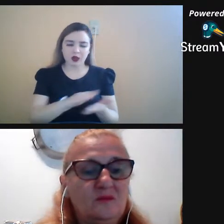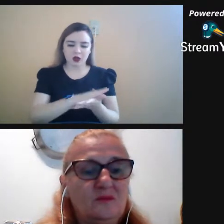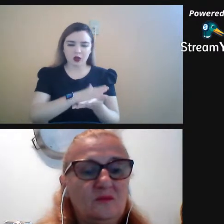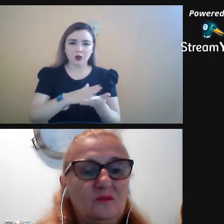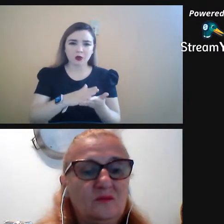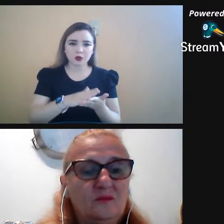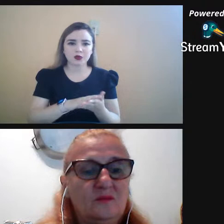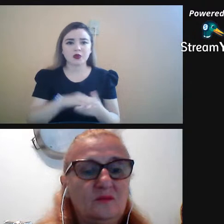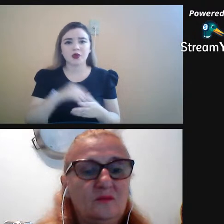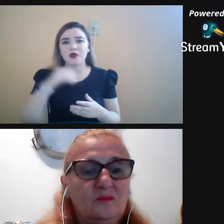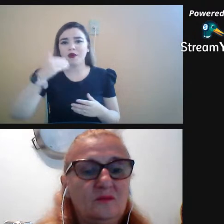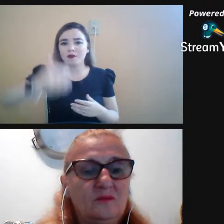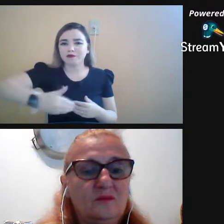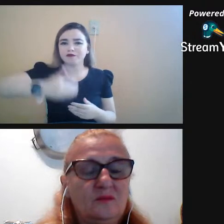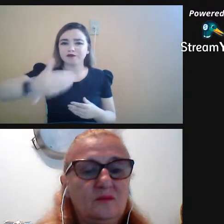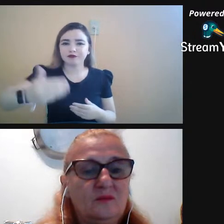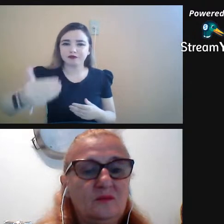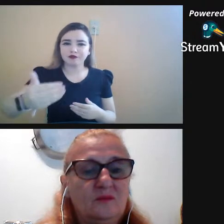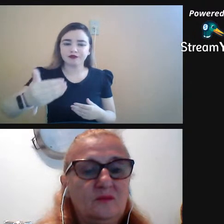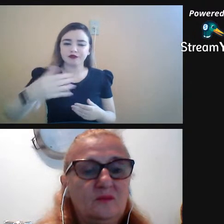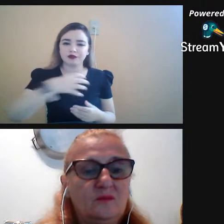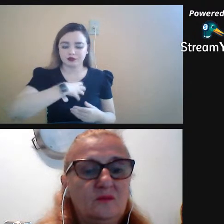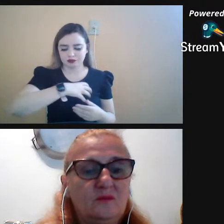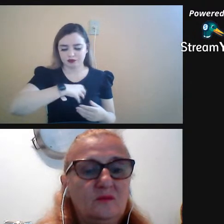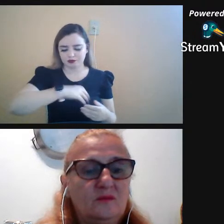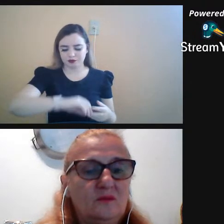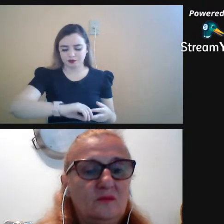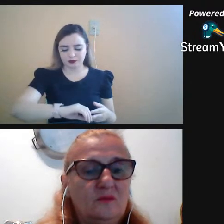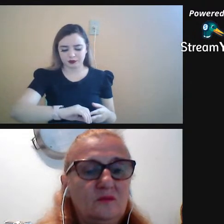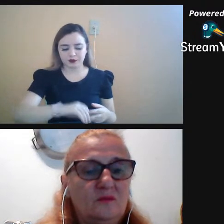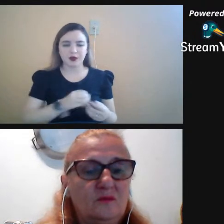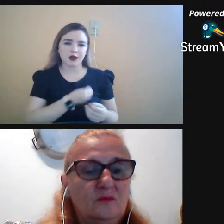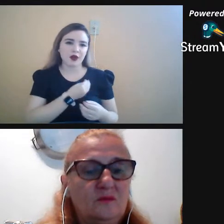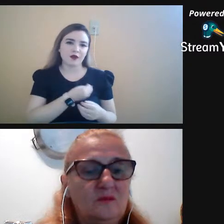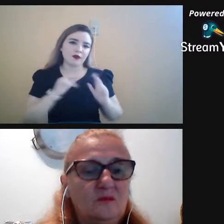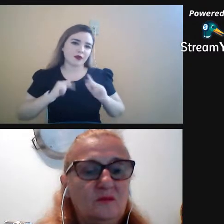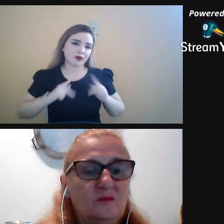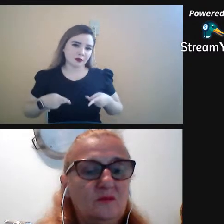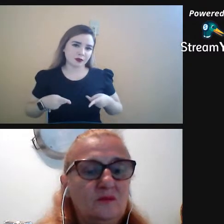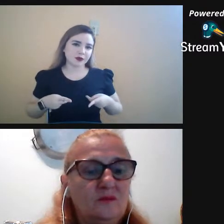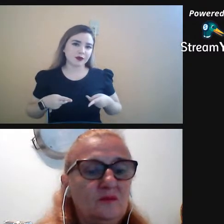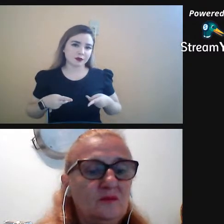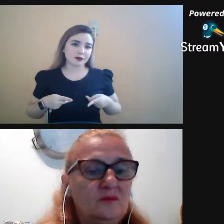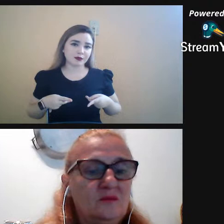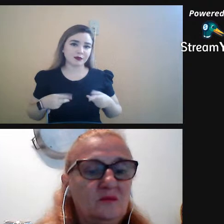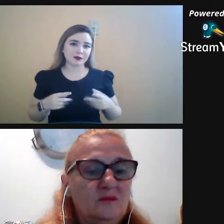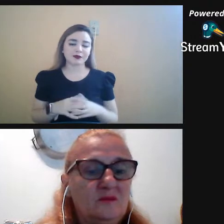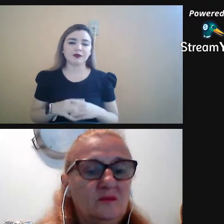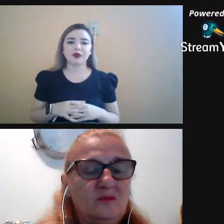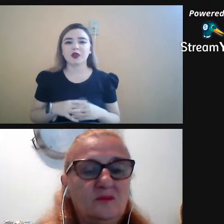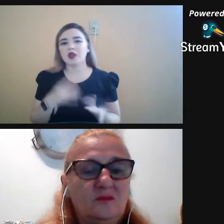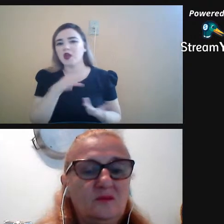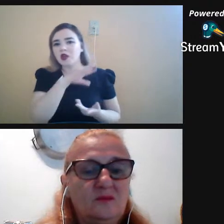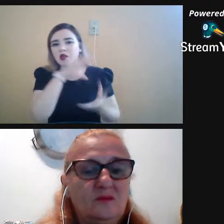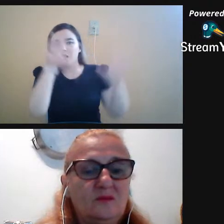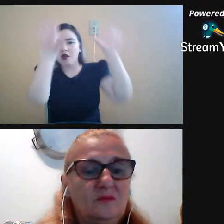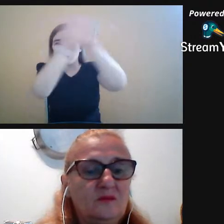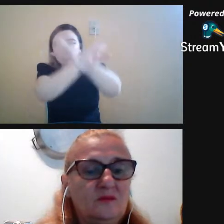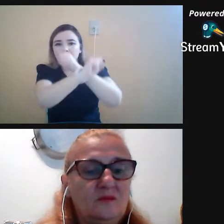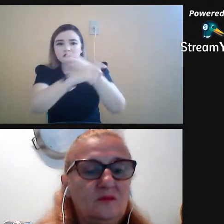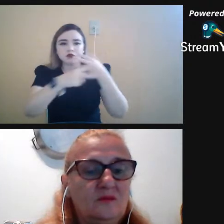pouco mais à frente afetam a vida humana, né? Não é só os animais silvestres, não são